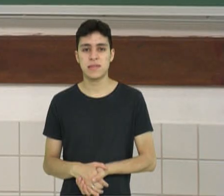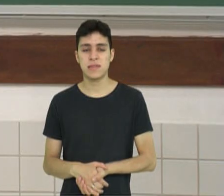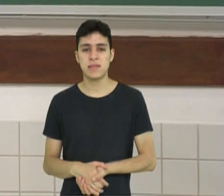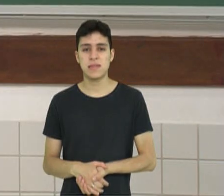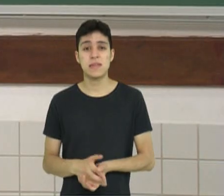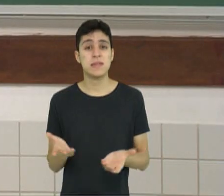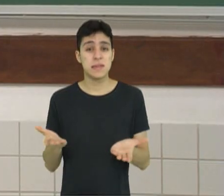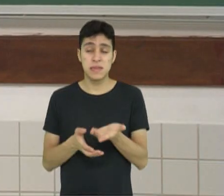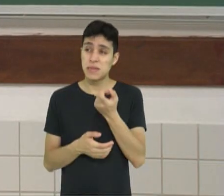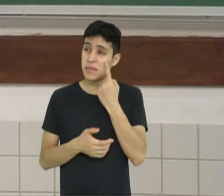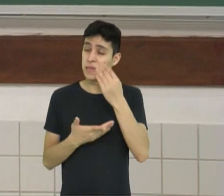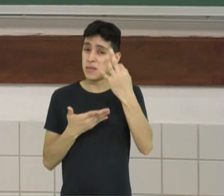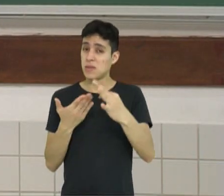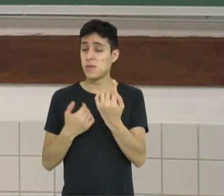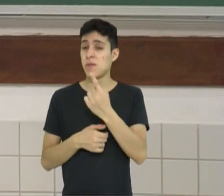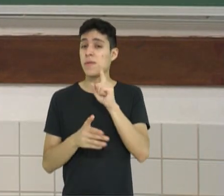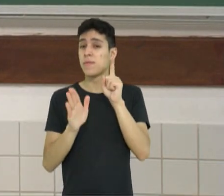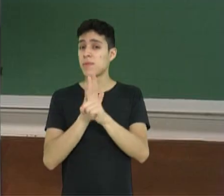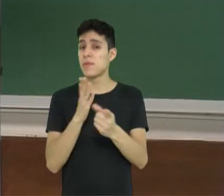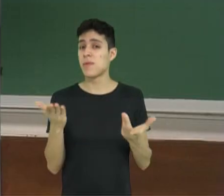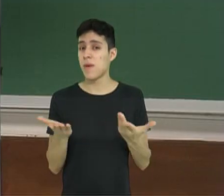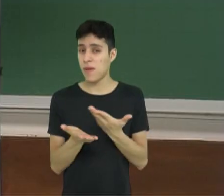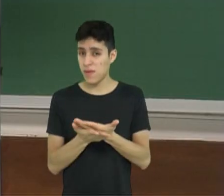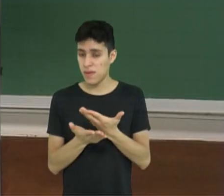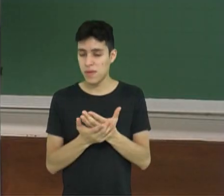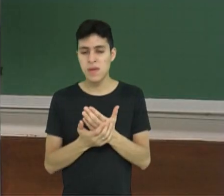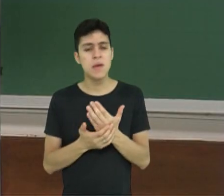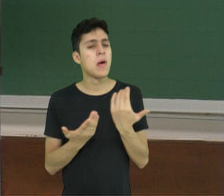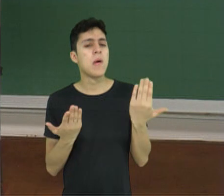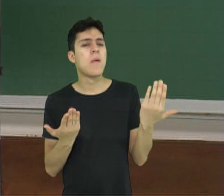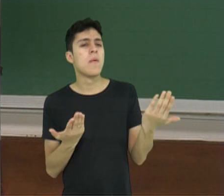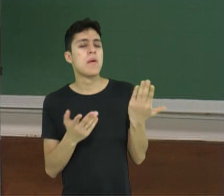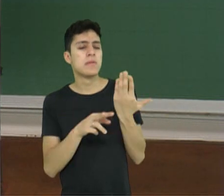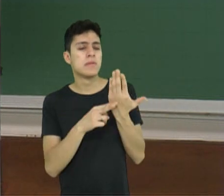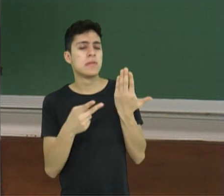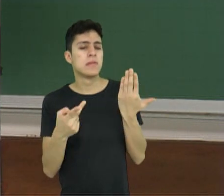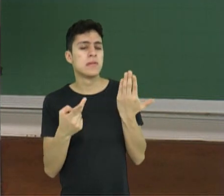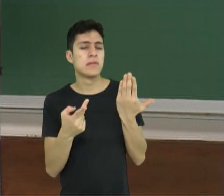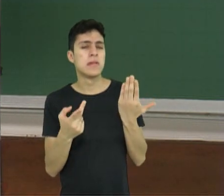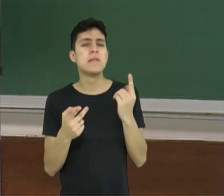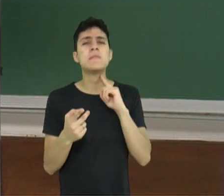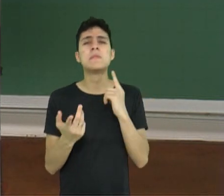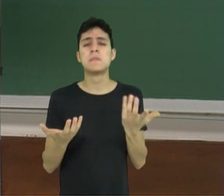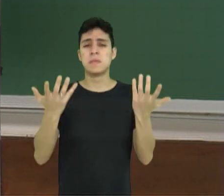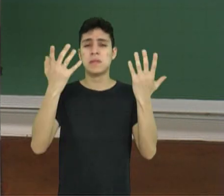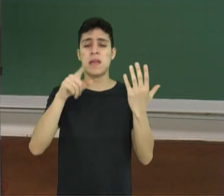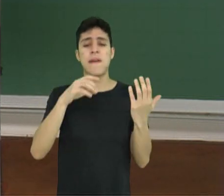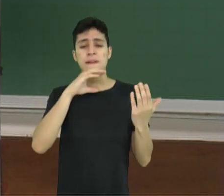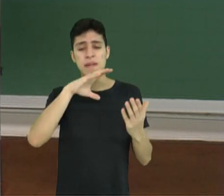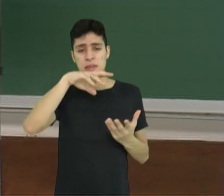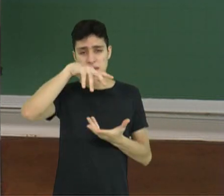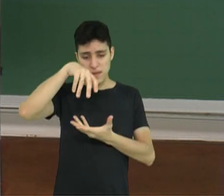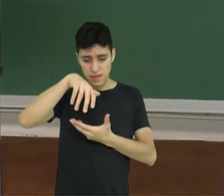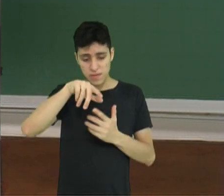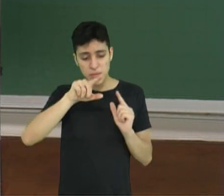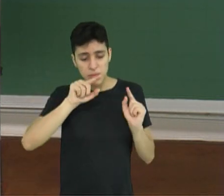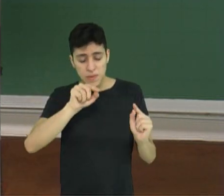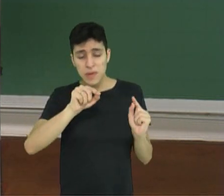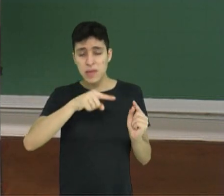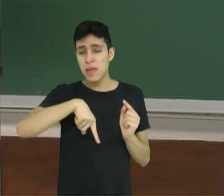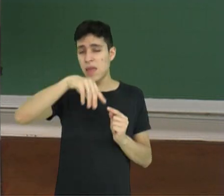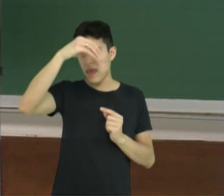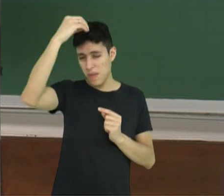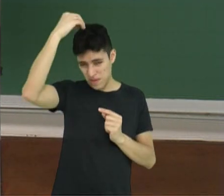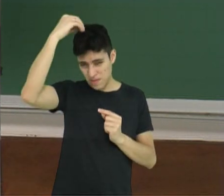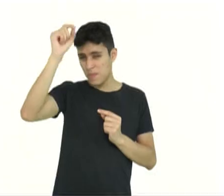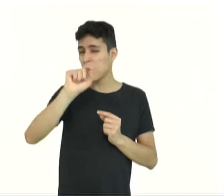Então, galera, vamos corrigir o último quiz da aula de hoje. Uma das consequências da poluição industrial é o aquecimento global, que acaba causando,